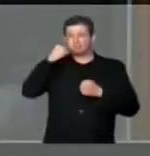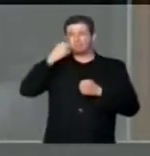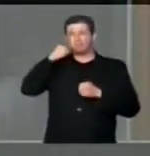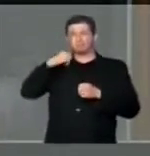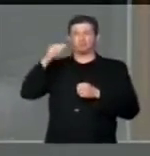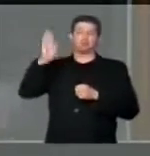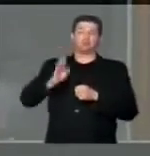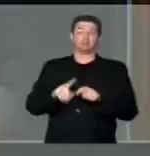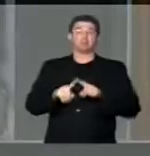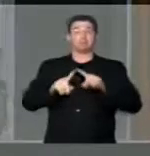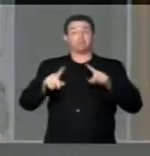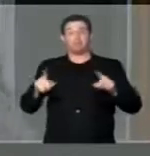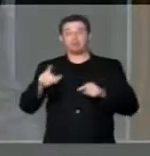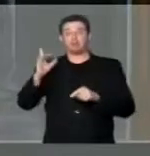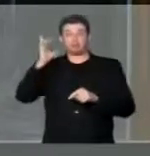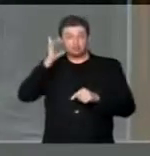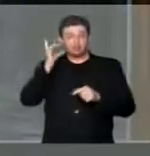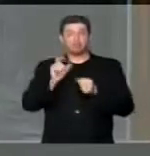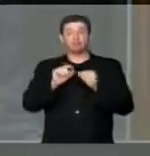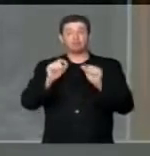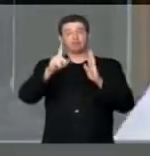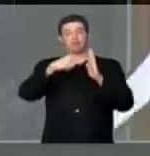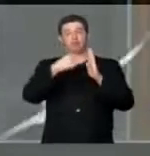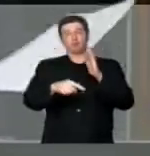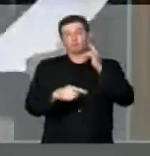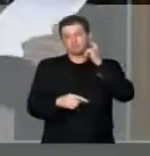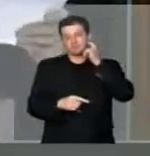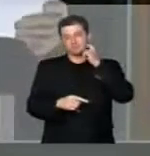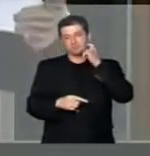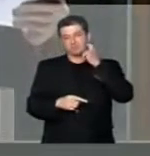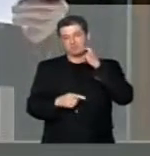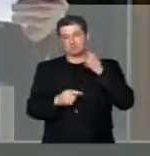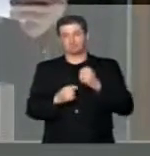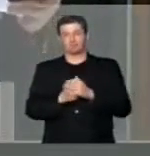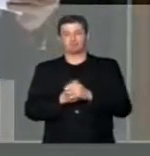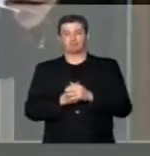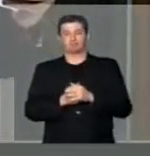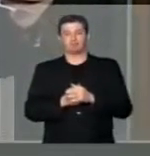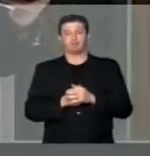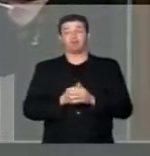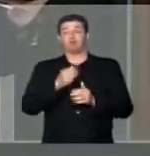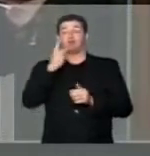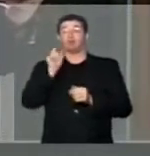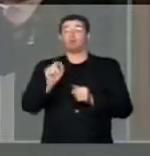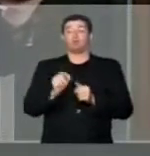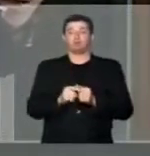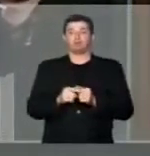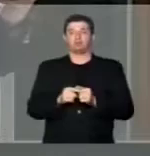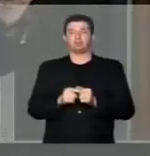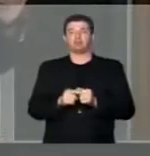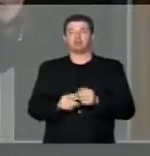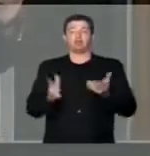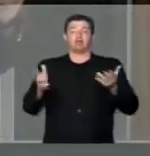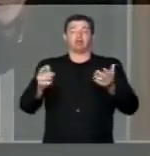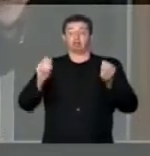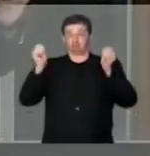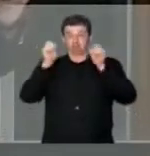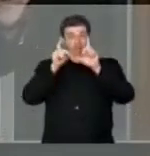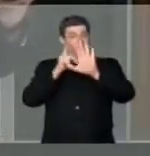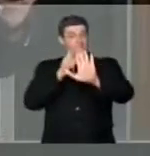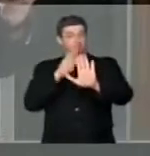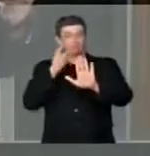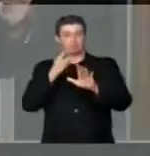brasileiro. No entanto, a senhora Dilma Rousseff vetou esse dispositivo, alegando, pasmem os